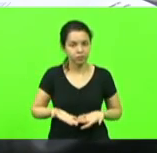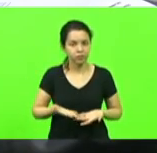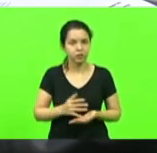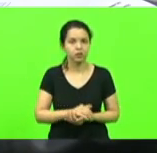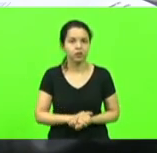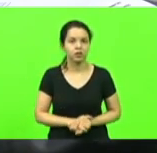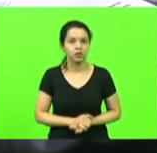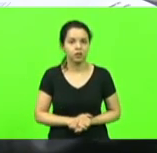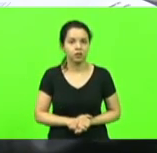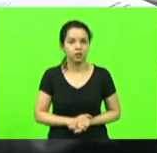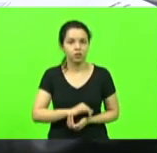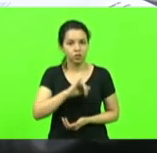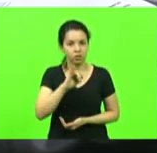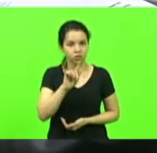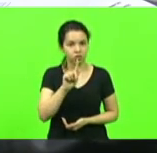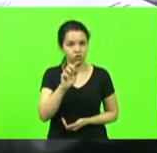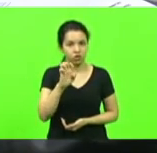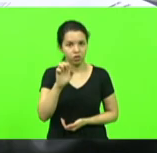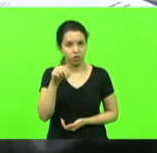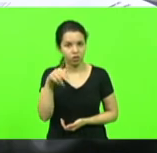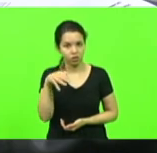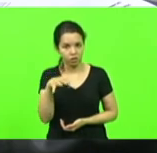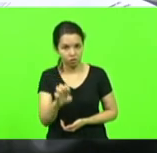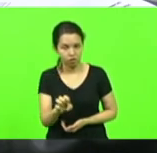Jeane Rau Probst-Leite, que vai